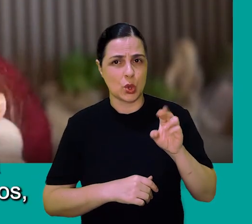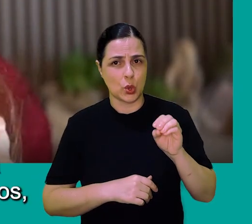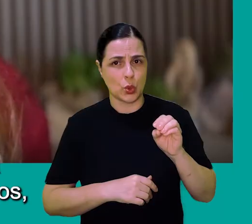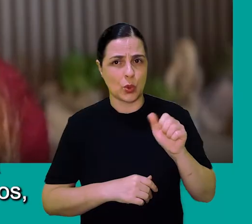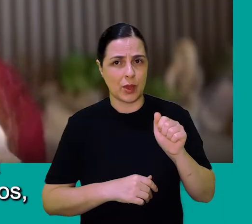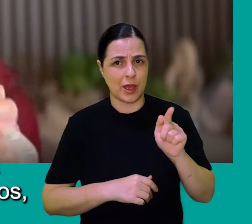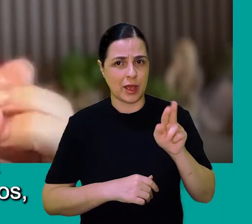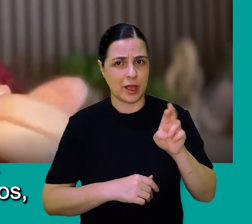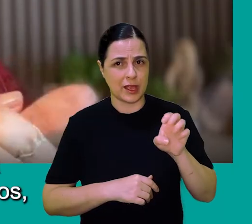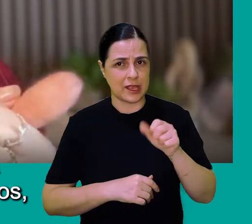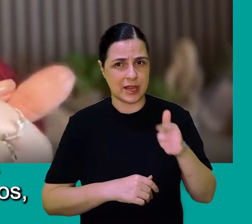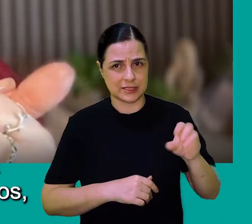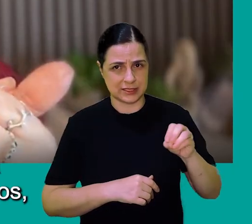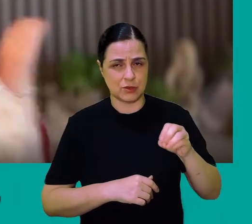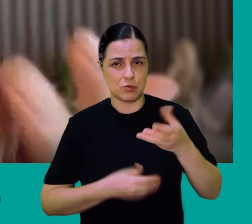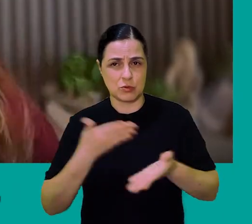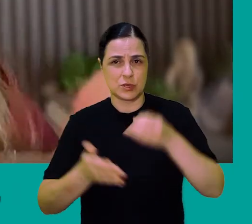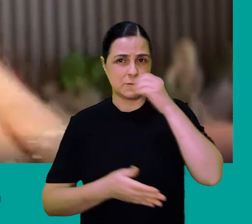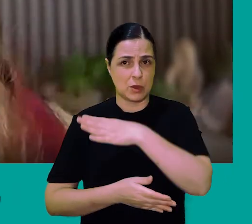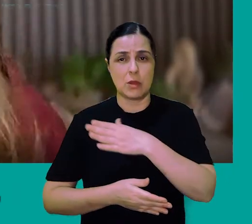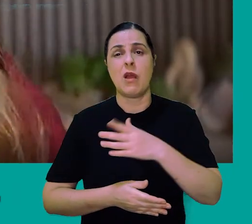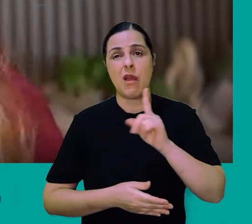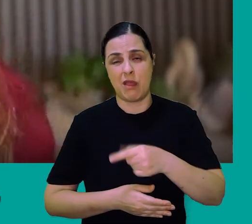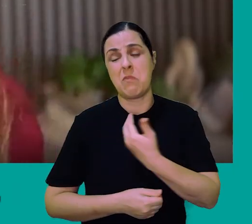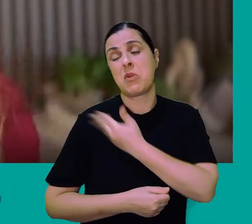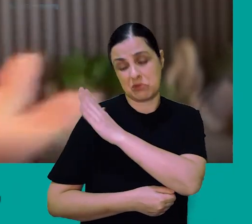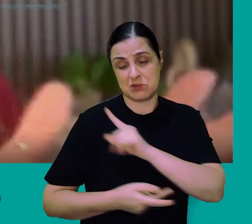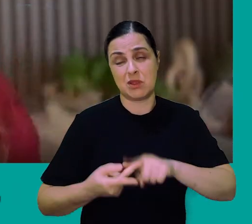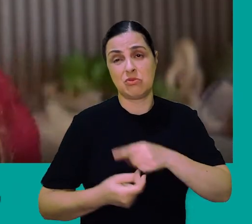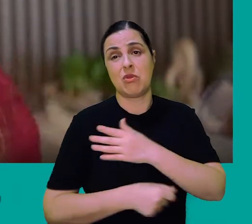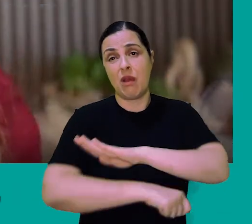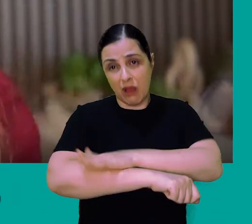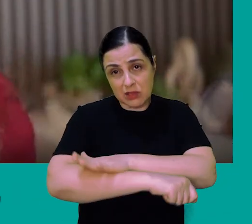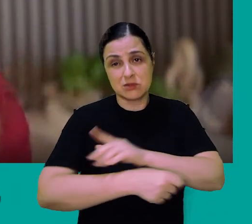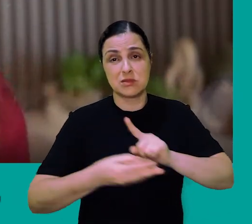em comportamentos preconceituosos, racistas, machistas,